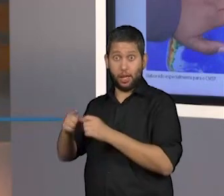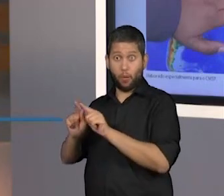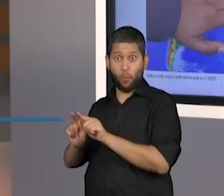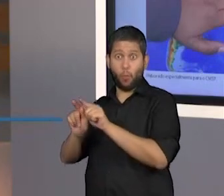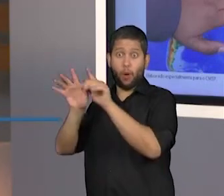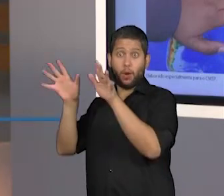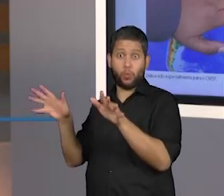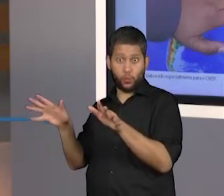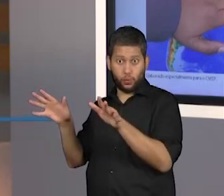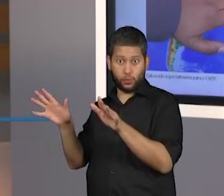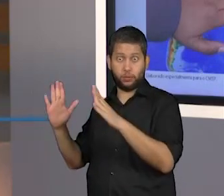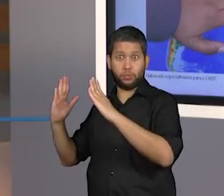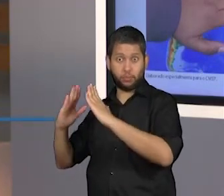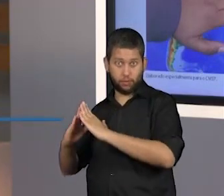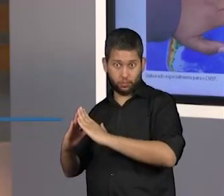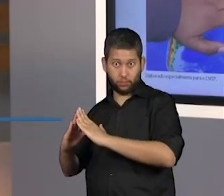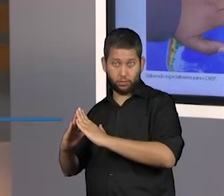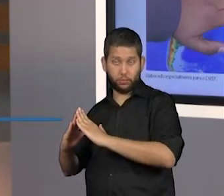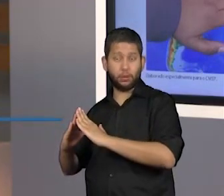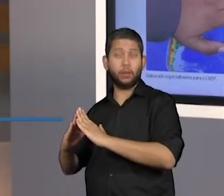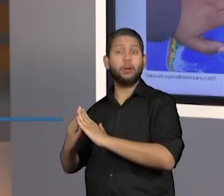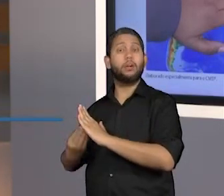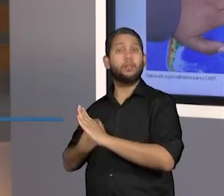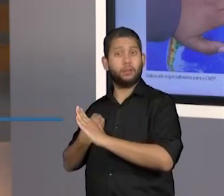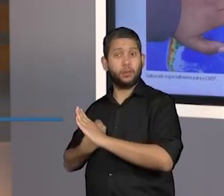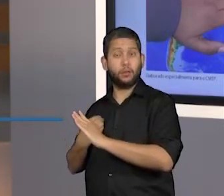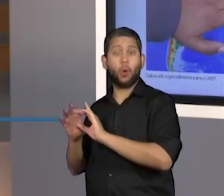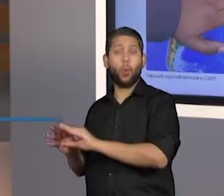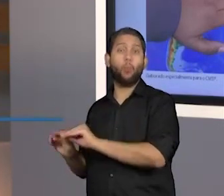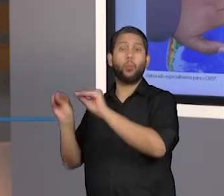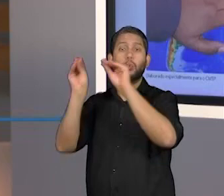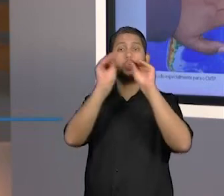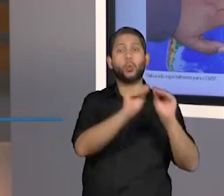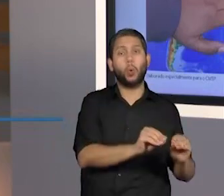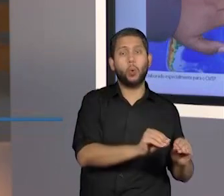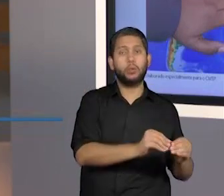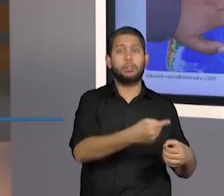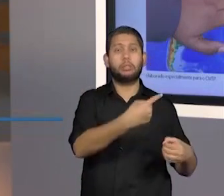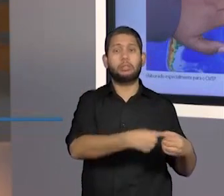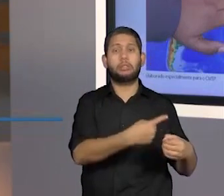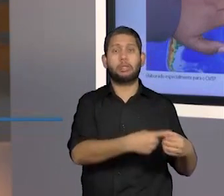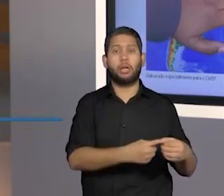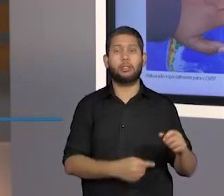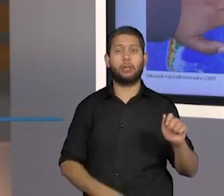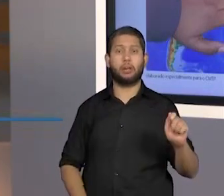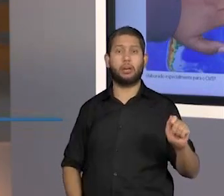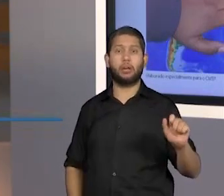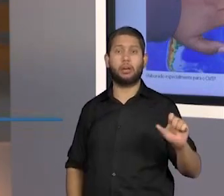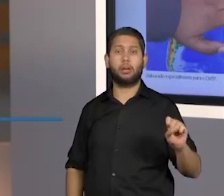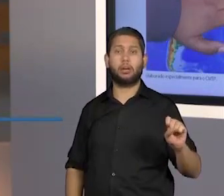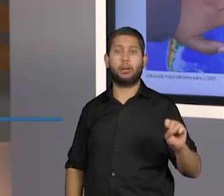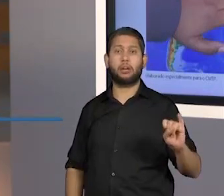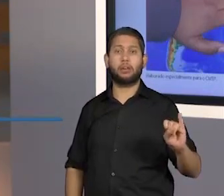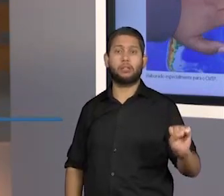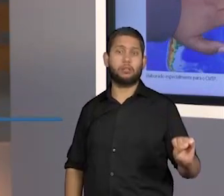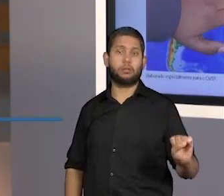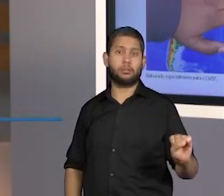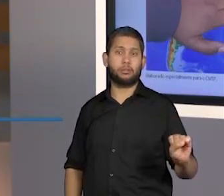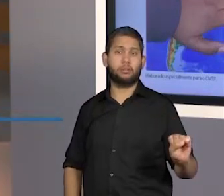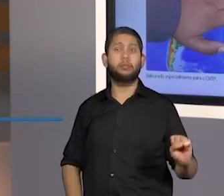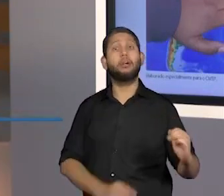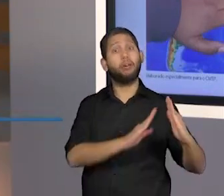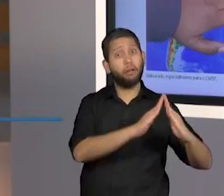morando agora aqui em Assis. Aí sim, é um movimento migratório, porque você